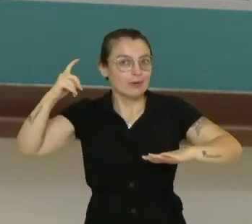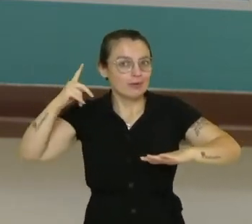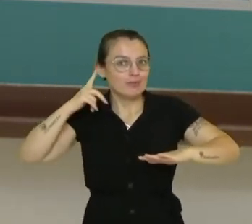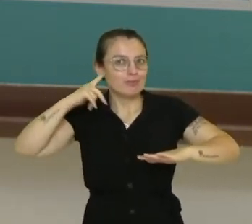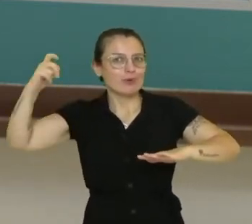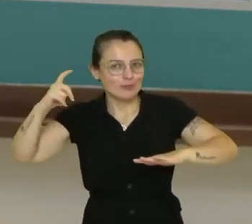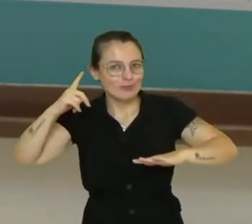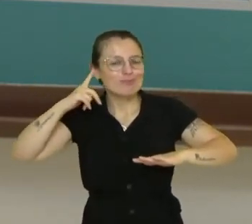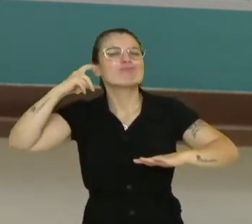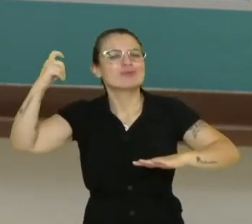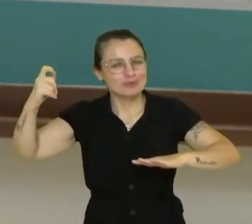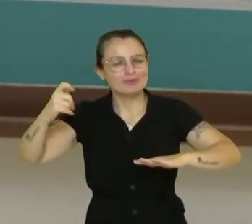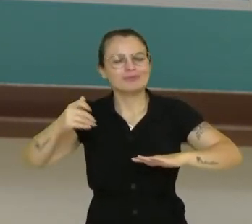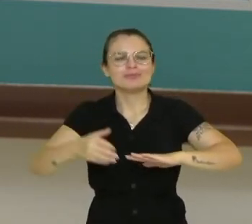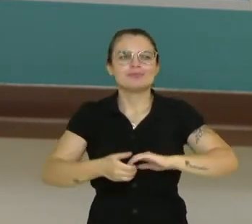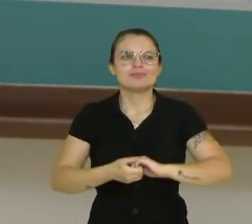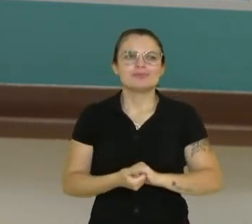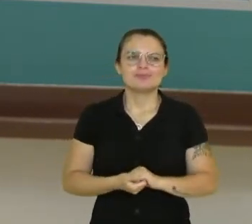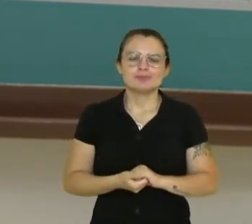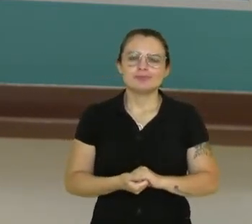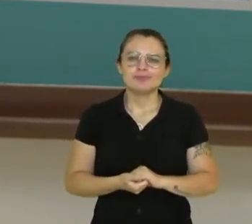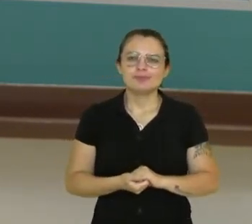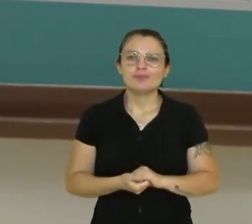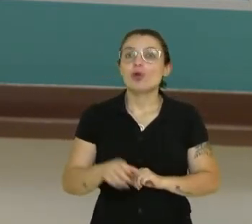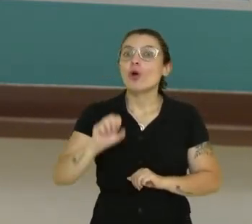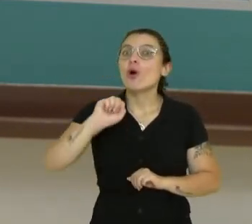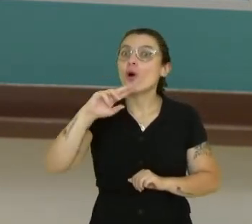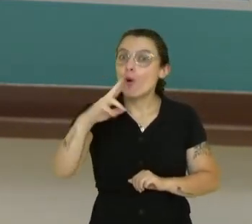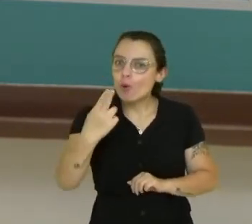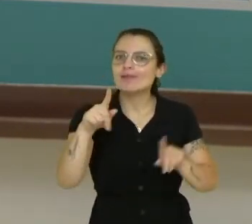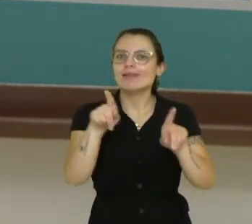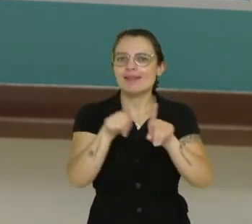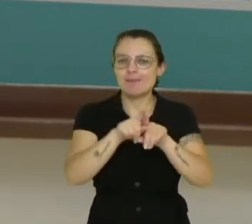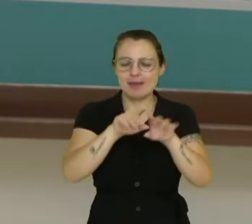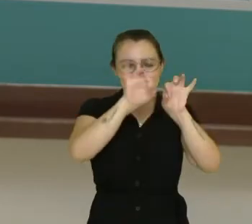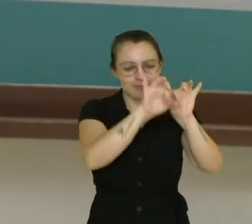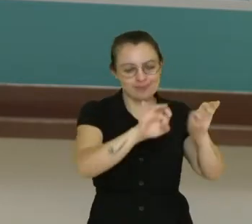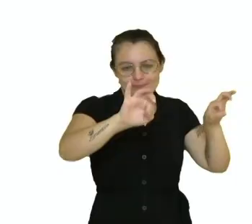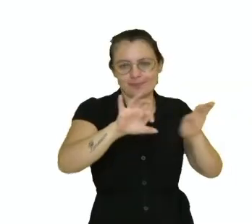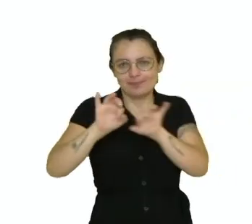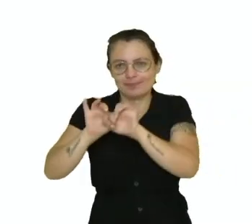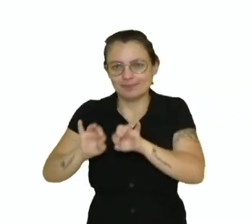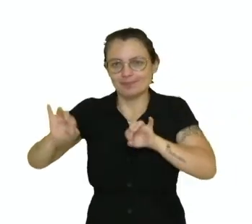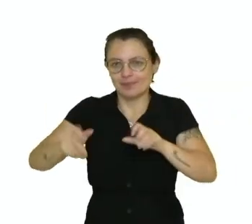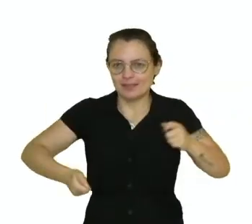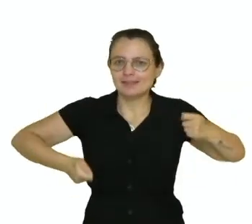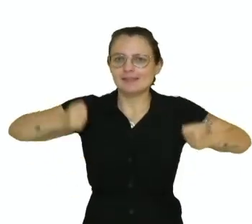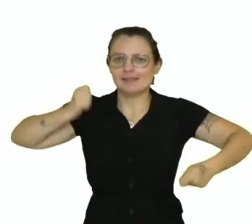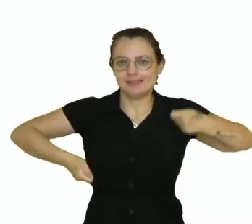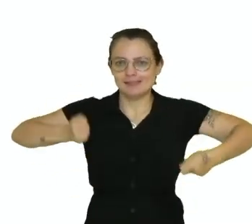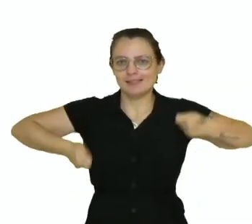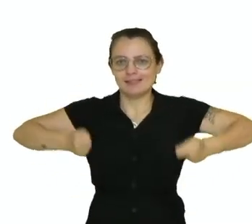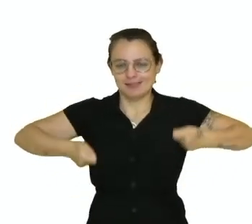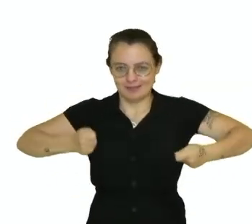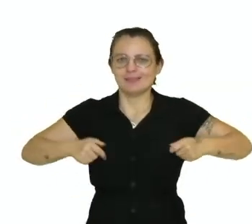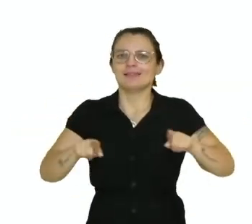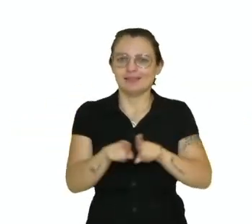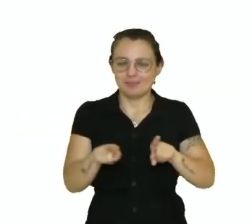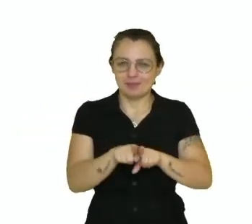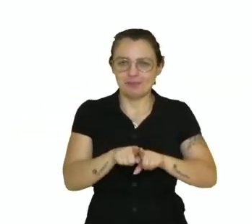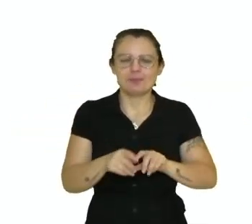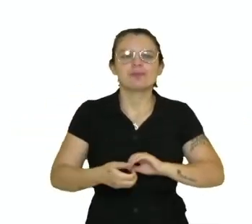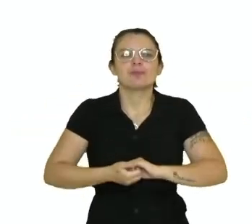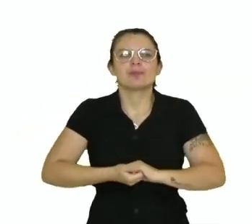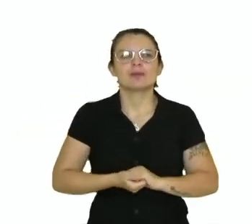batidas ou com o apoio de baquetas também. Instrumentos de sopro, o som